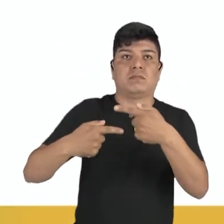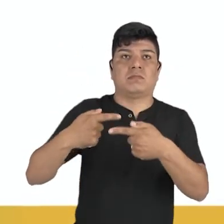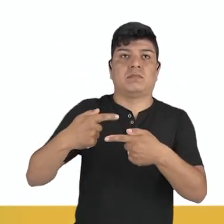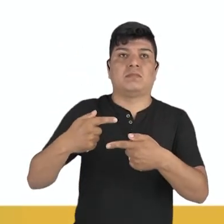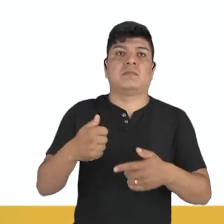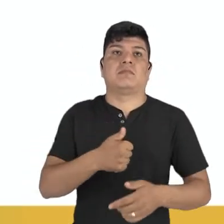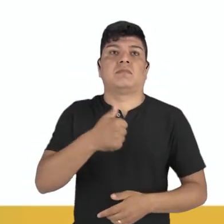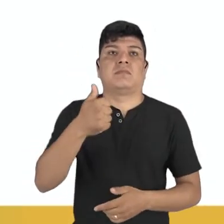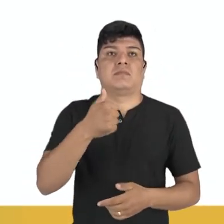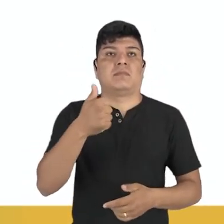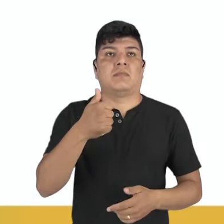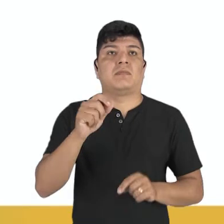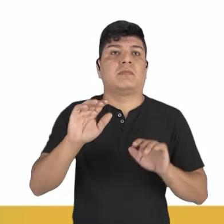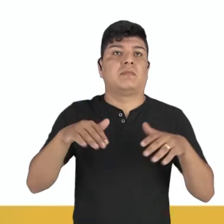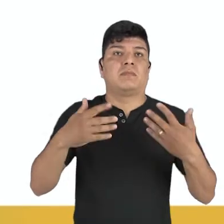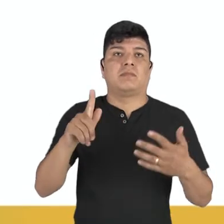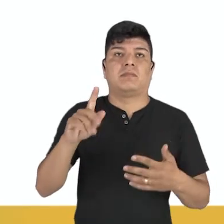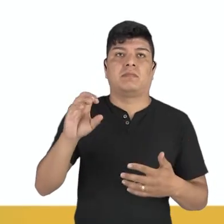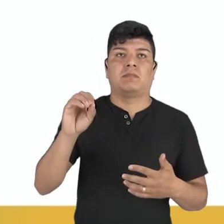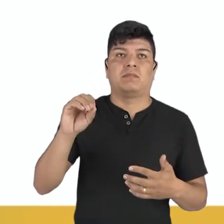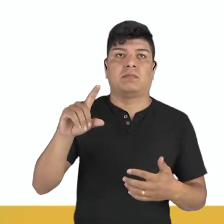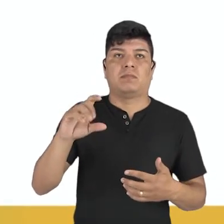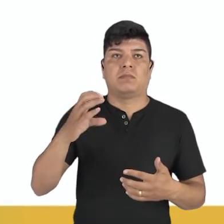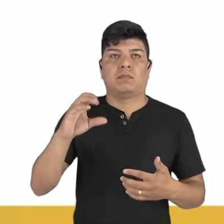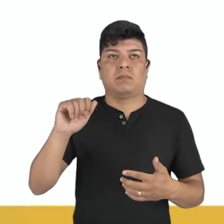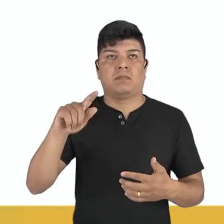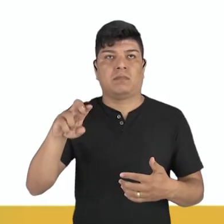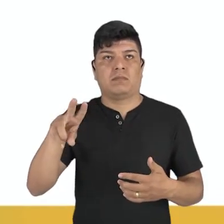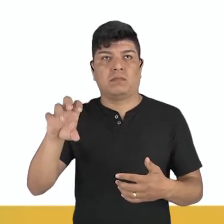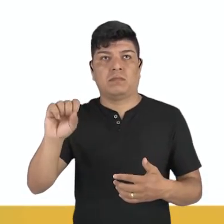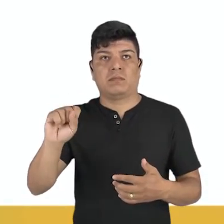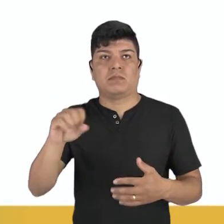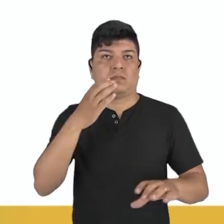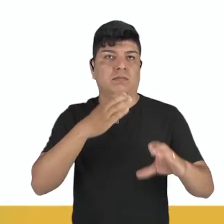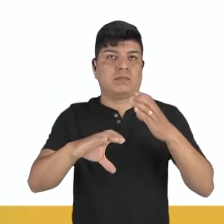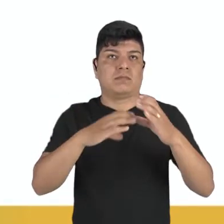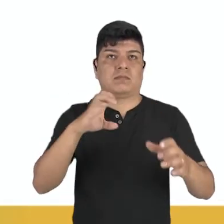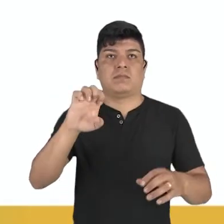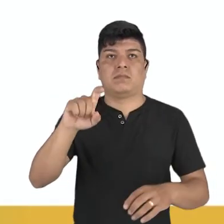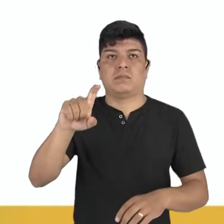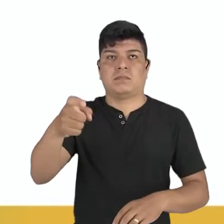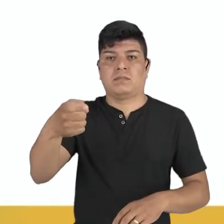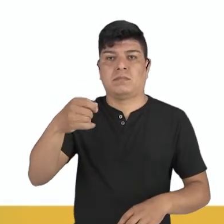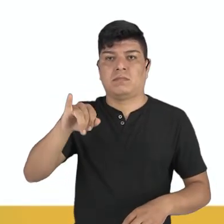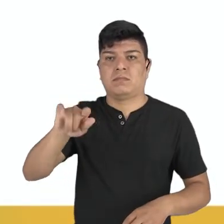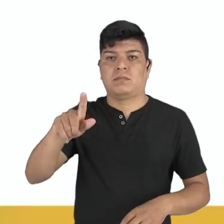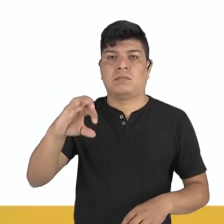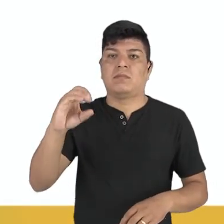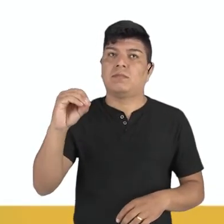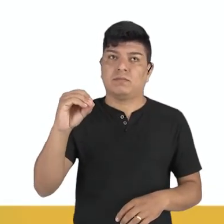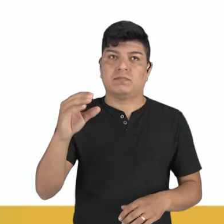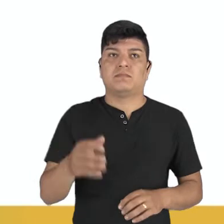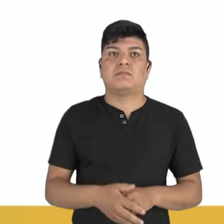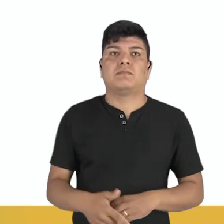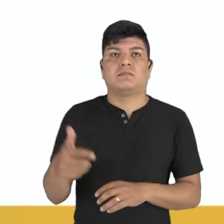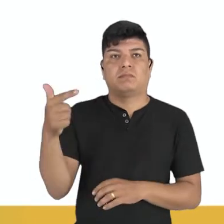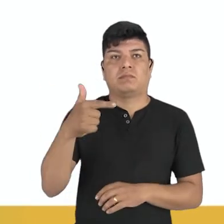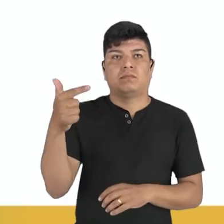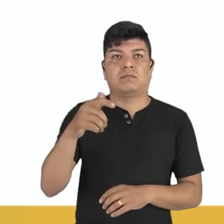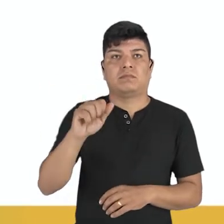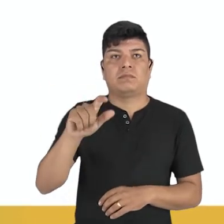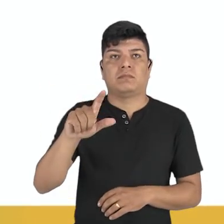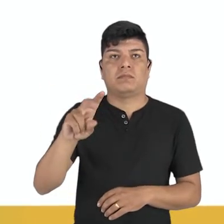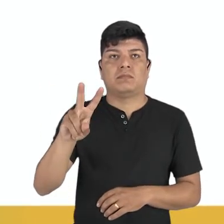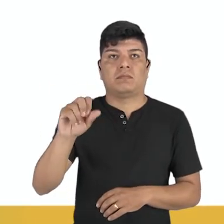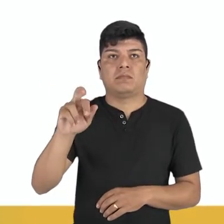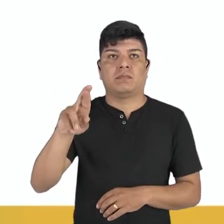1836 a primeira fase Gonçalves Dias com a canção do exílio segunda fase Álvaro a lira dos 20